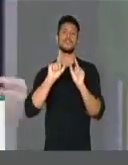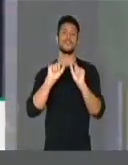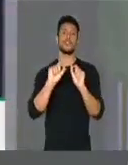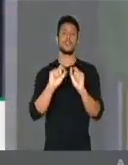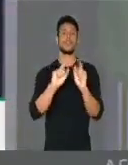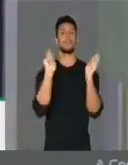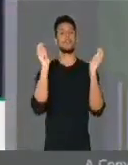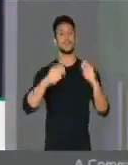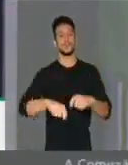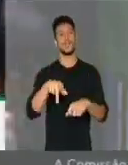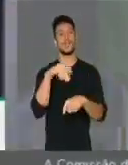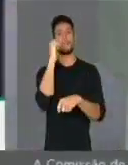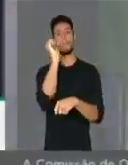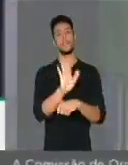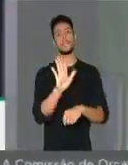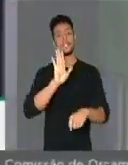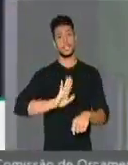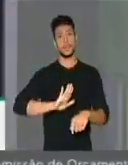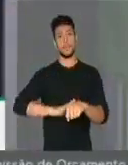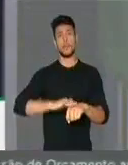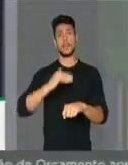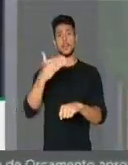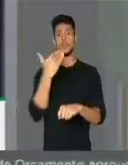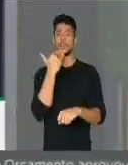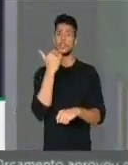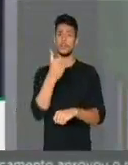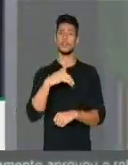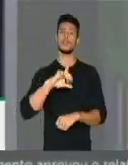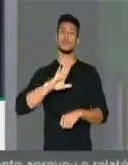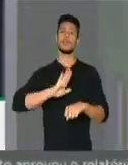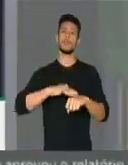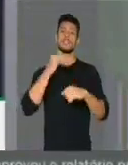Brasil mais eficiente, de uma matriz energética mais limpa e sustentável.